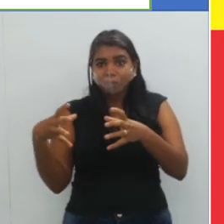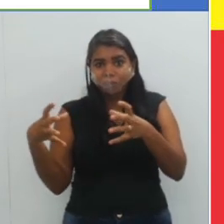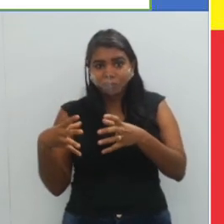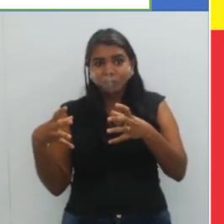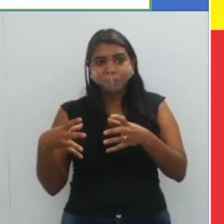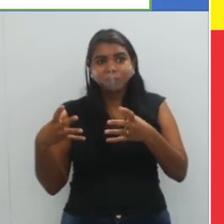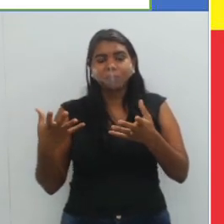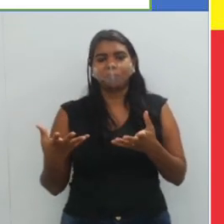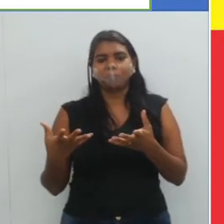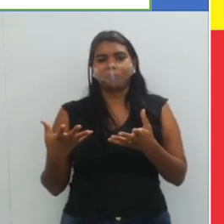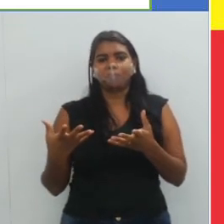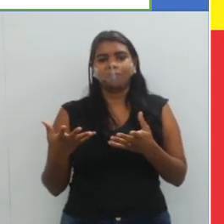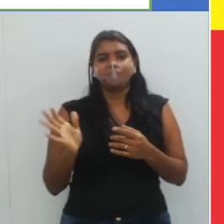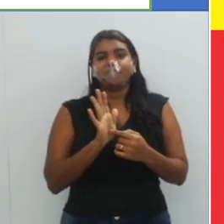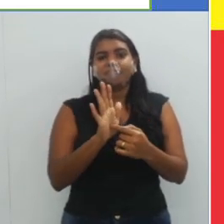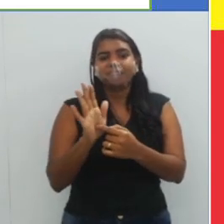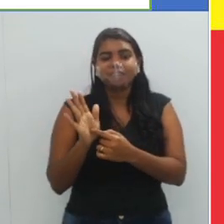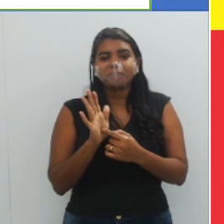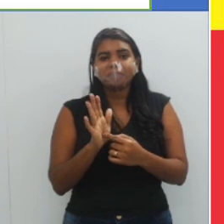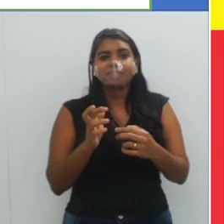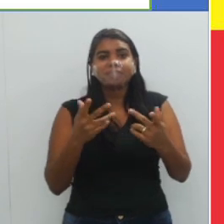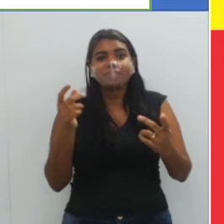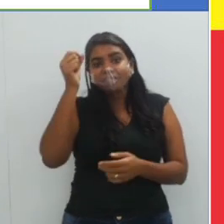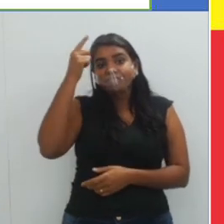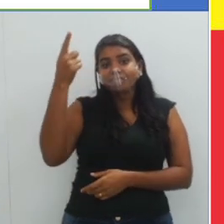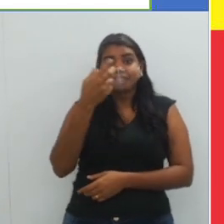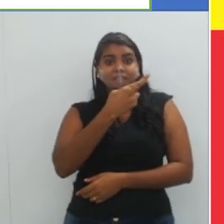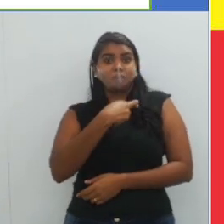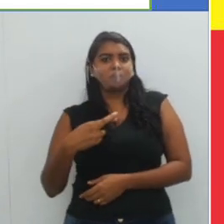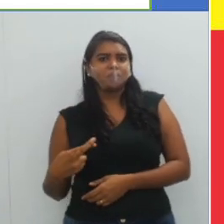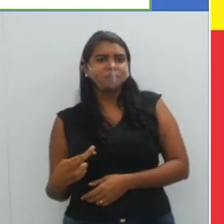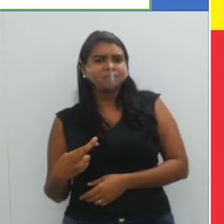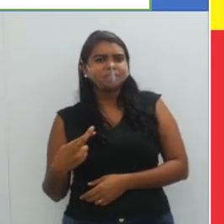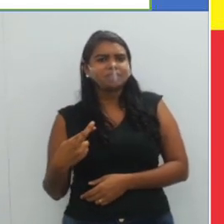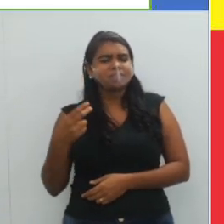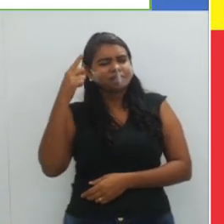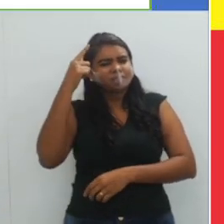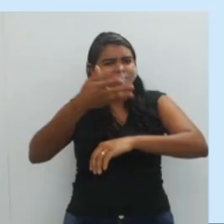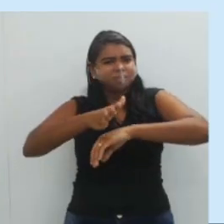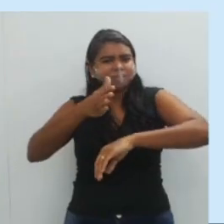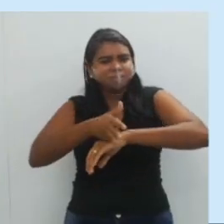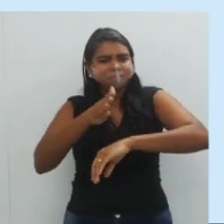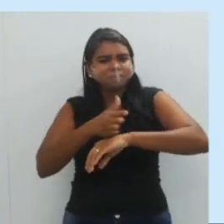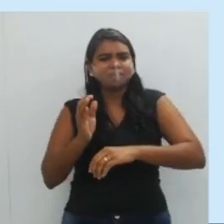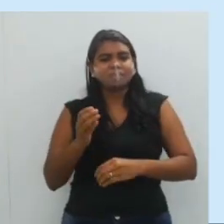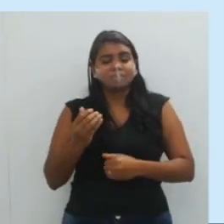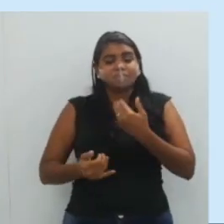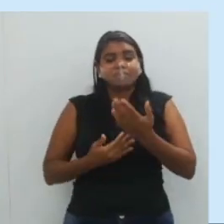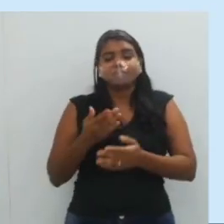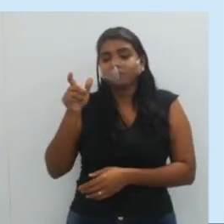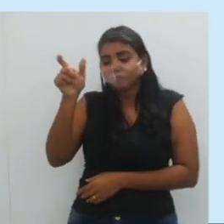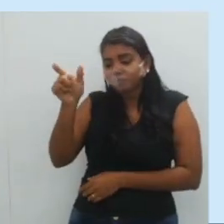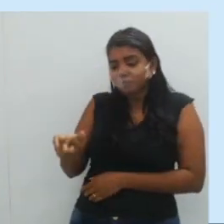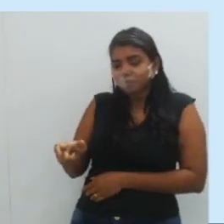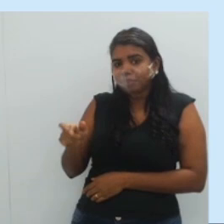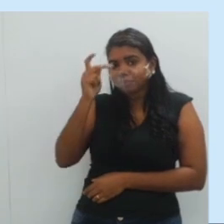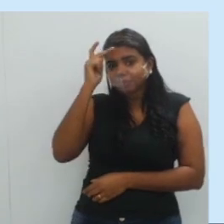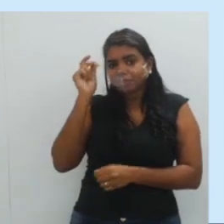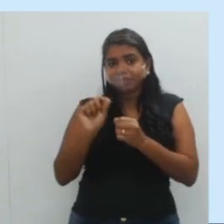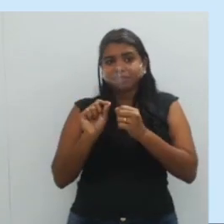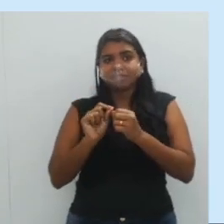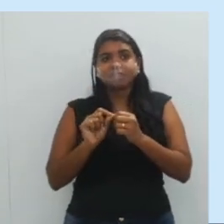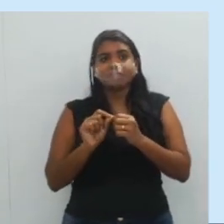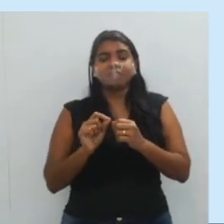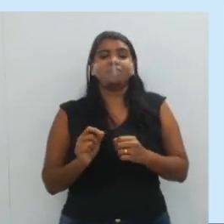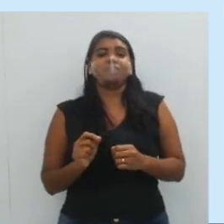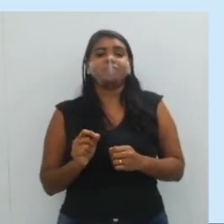determinados grupos a uma determinada causa, ideia ou religião. Colocando em prática é o seguinte, quando eu falo proselitismo, é